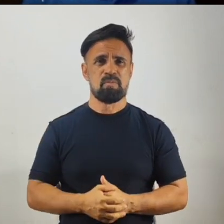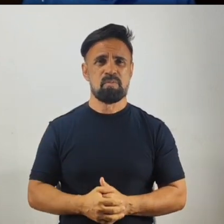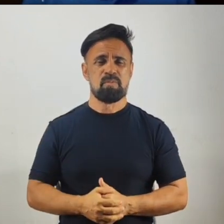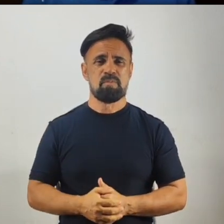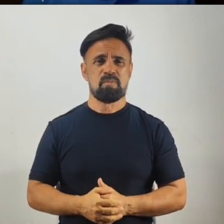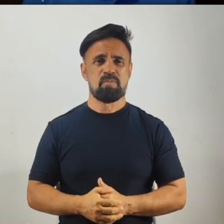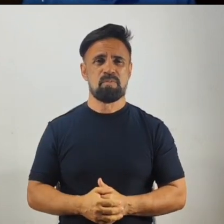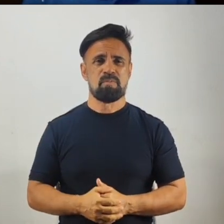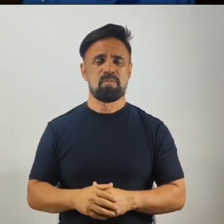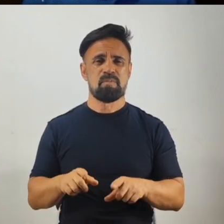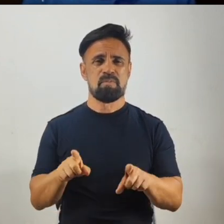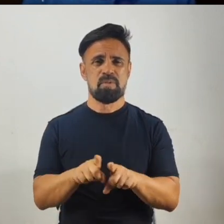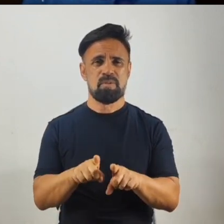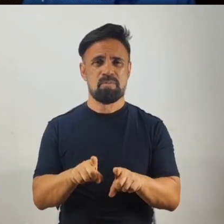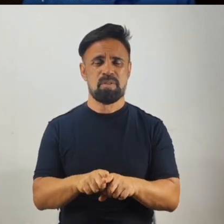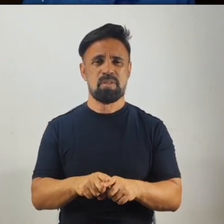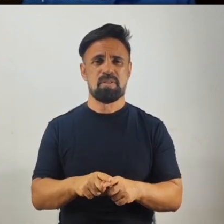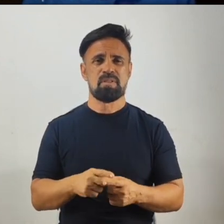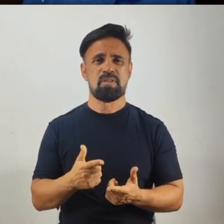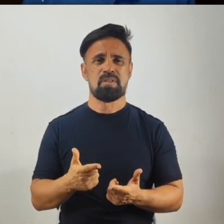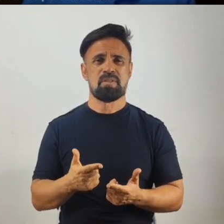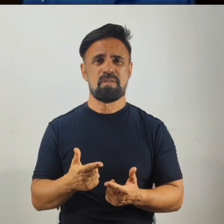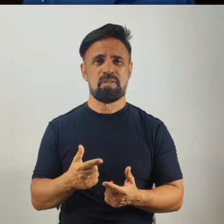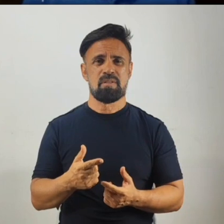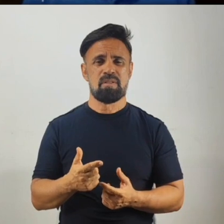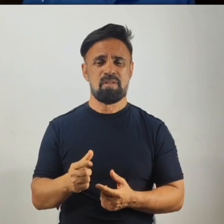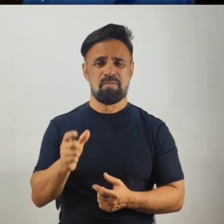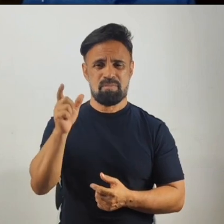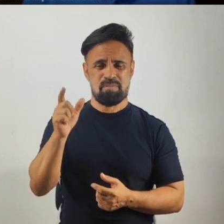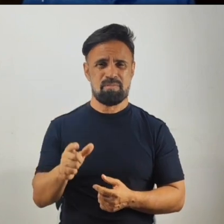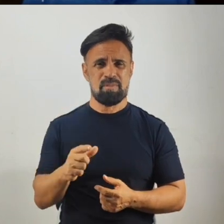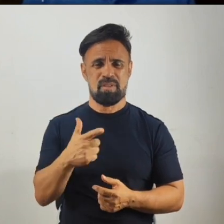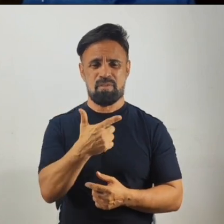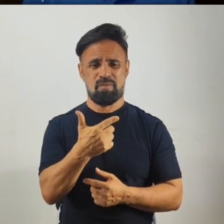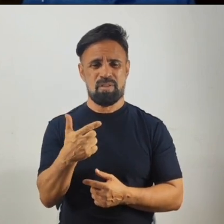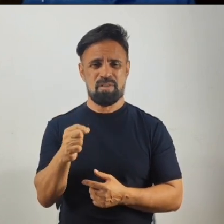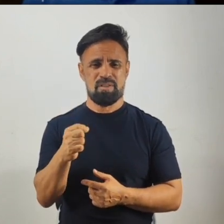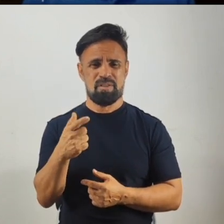de 2021, e a resolução de diretoria